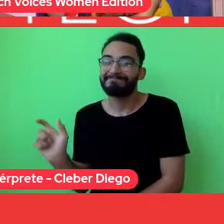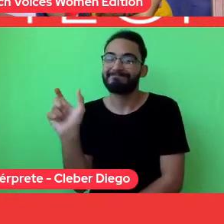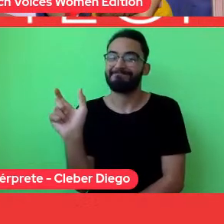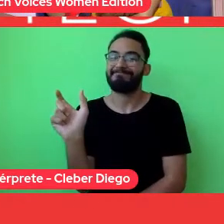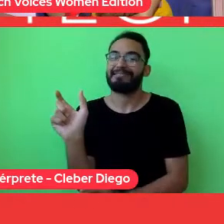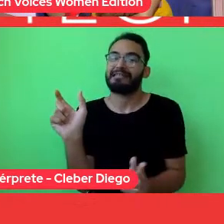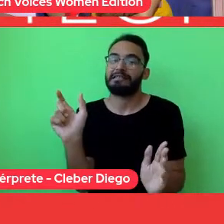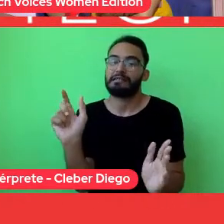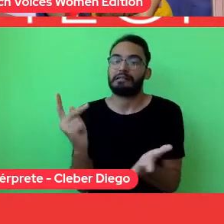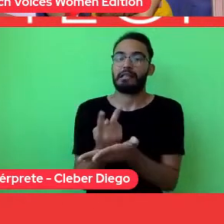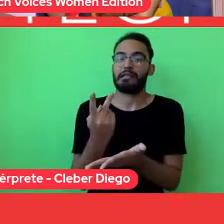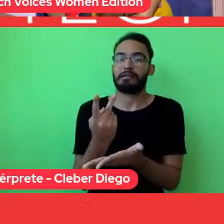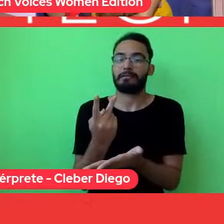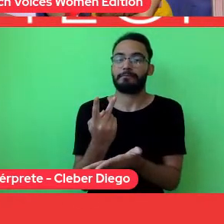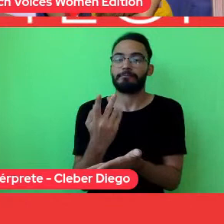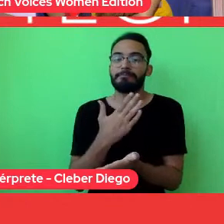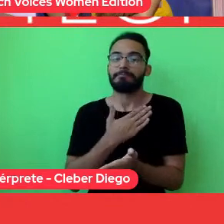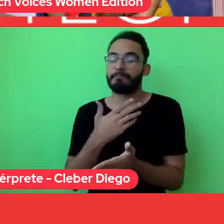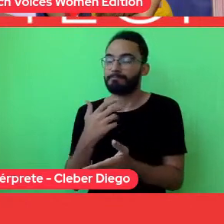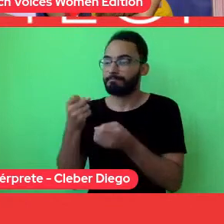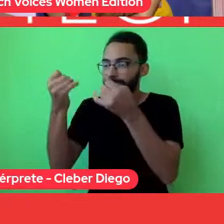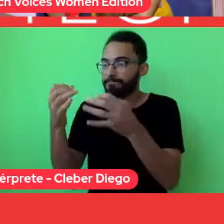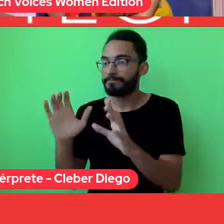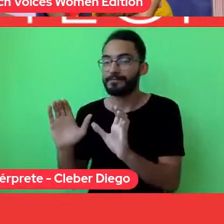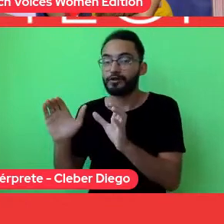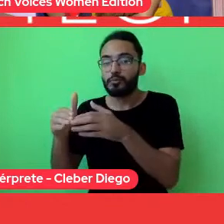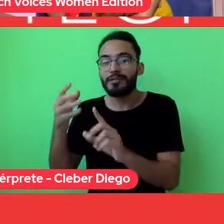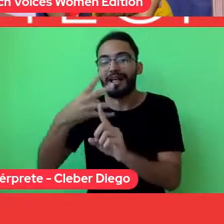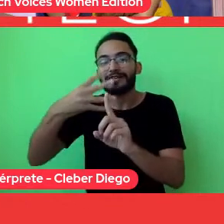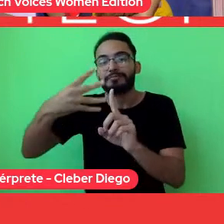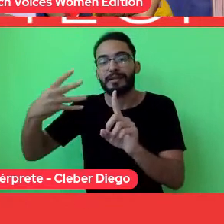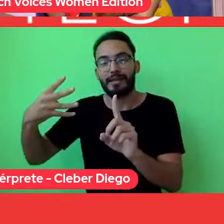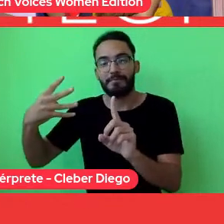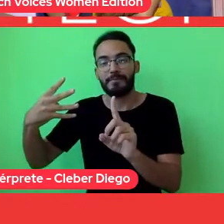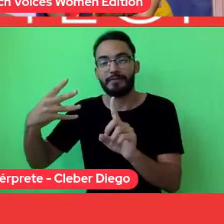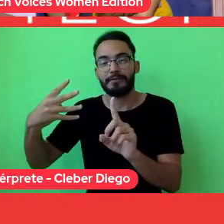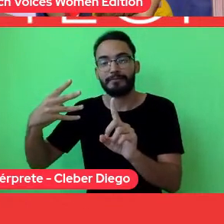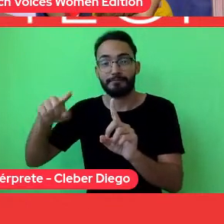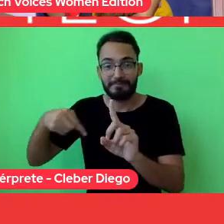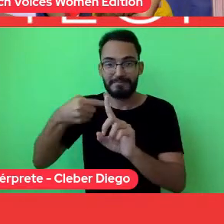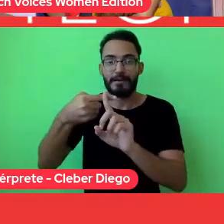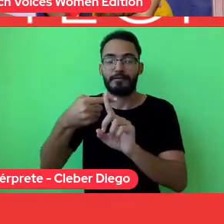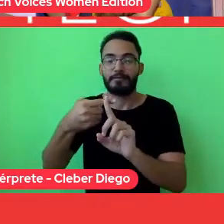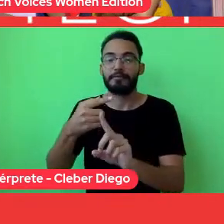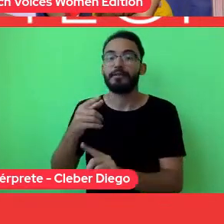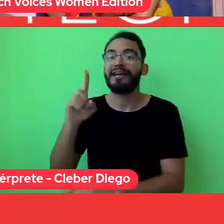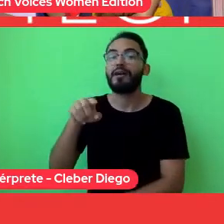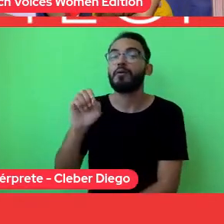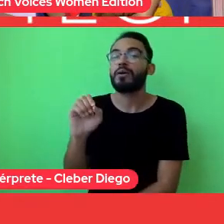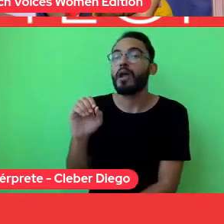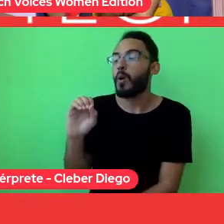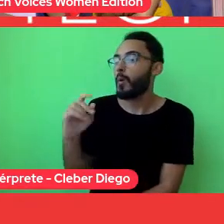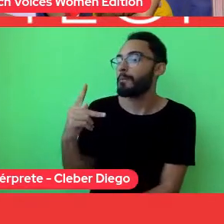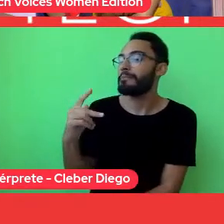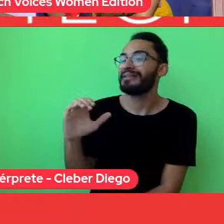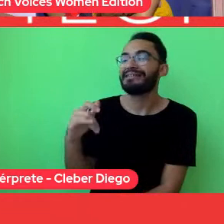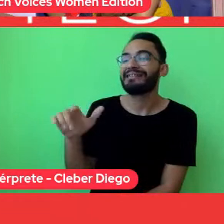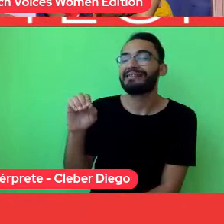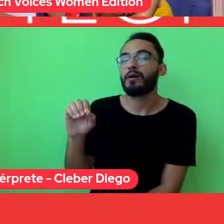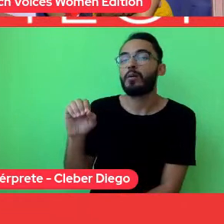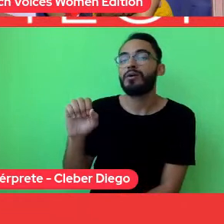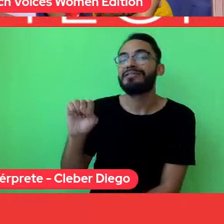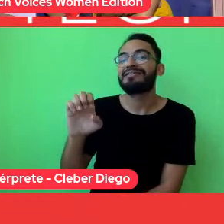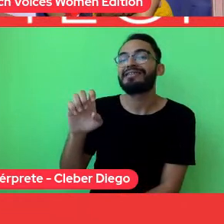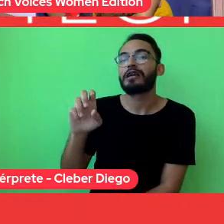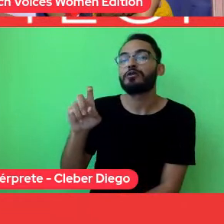adequado quando eu falo da comunidade LGBTQIA+, né, eu falei opção sexual, né, mas foi muito